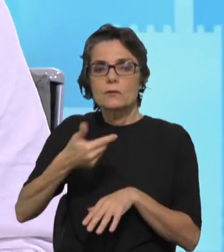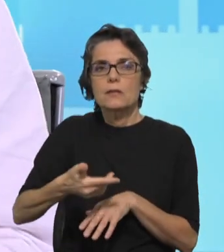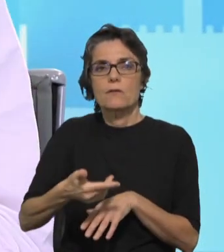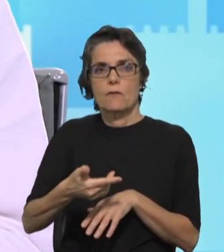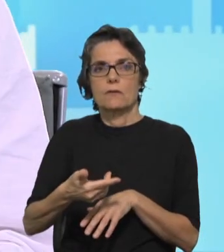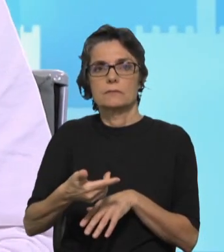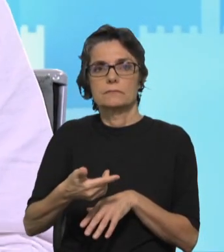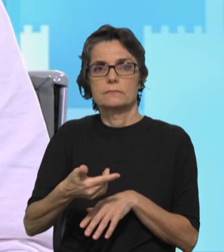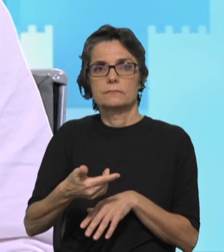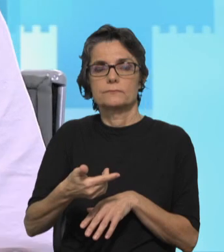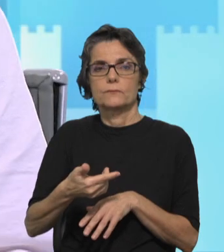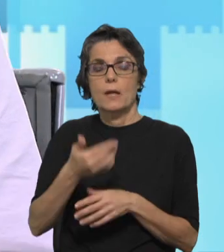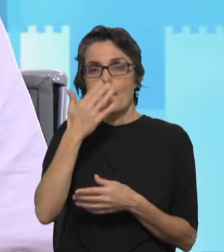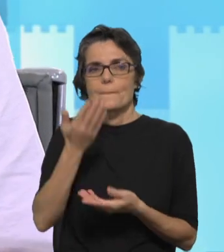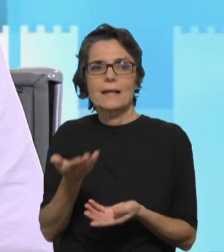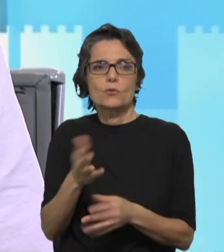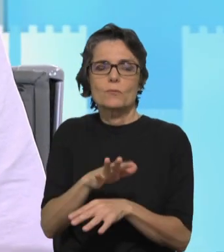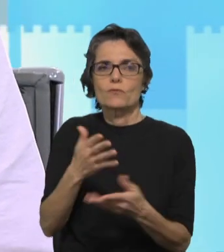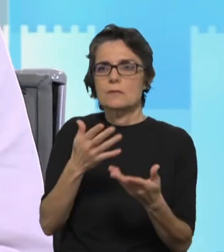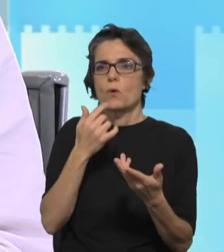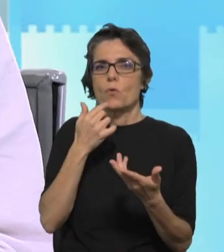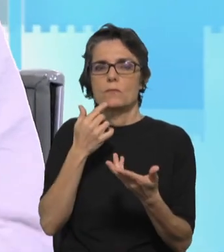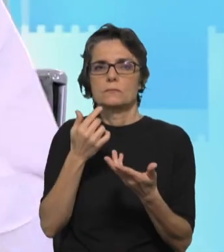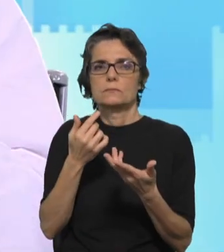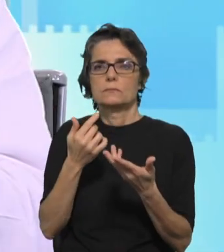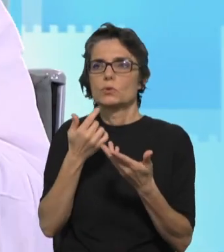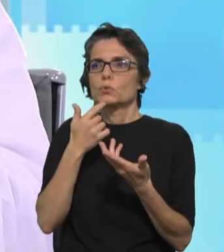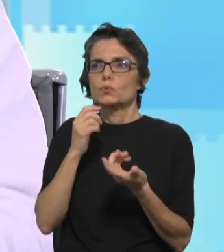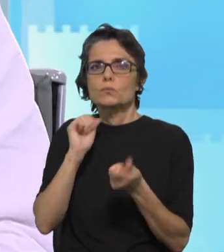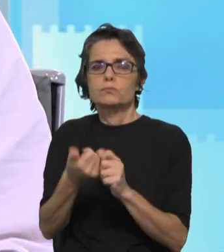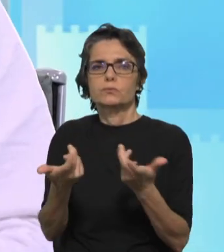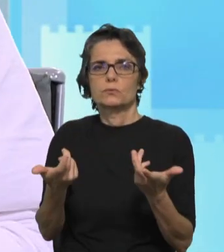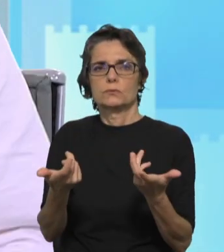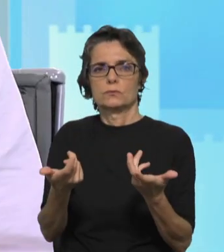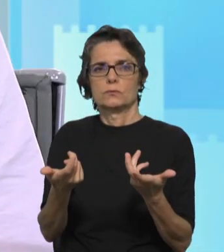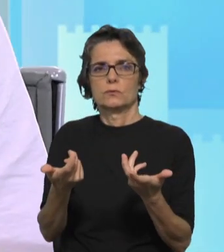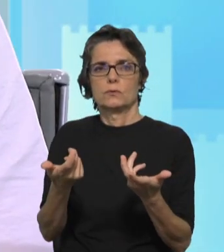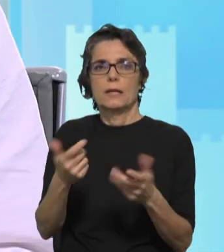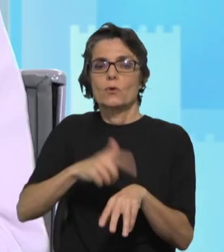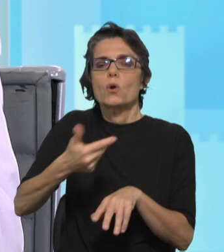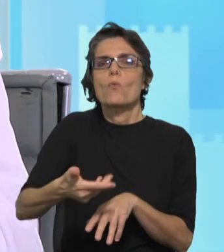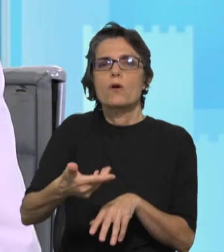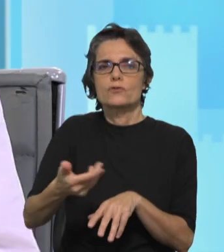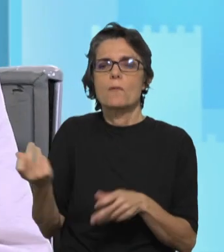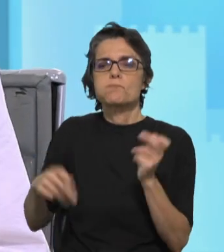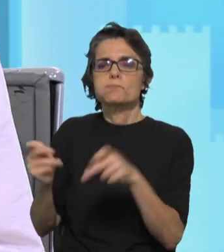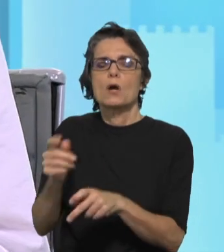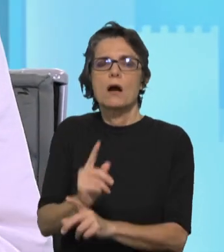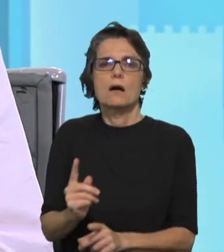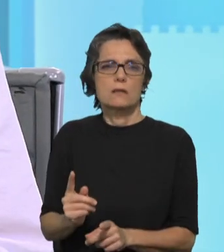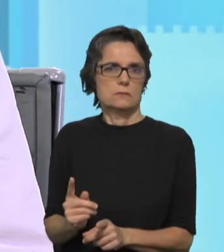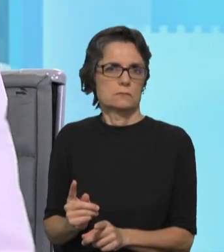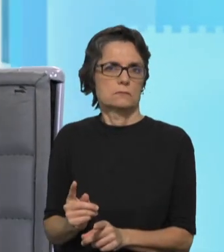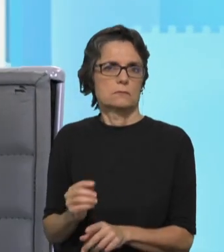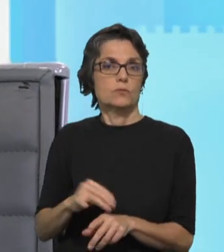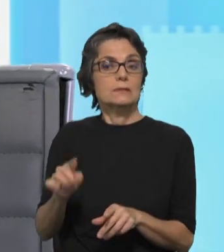como a história às vezes tem este caráter cíclico de se calhar em algumas partes do mundo, e se calhar um pouco todo o mundo, se vai voltando a repetir, e acho que é por